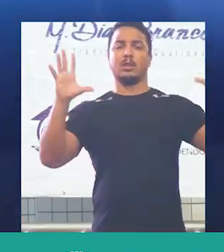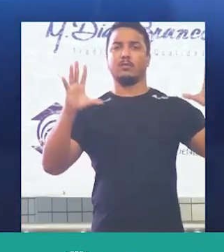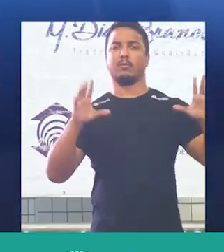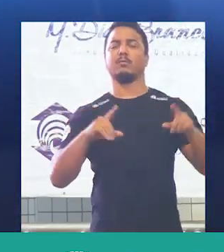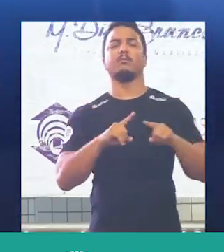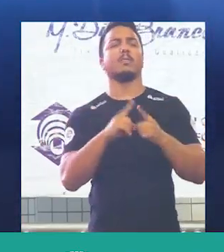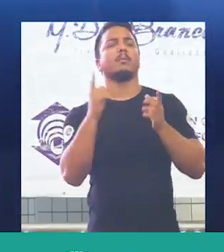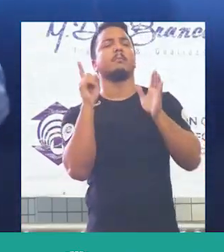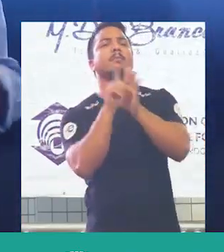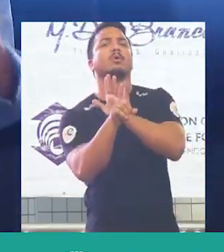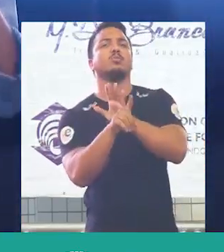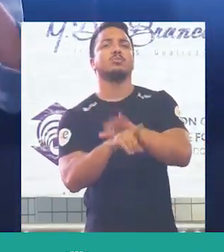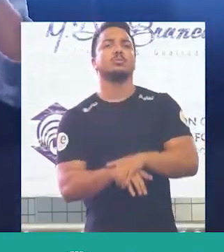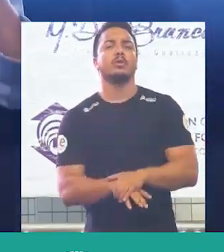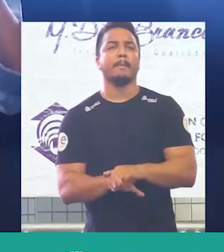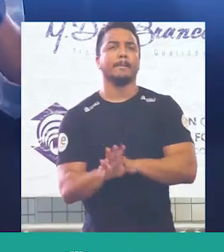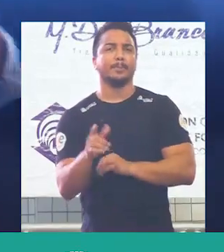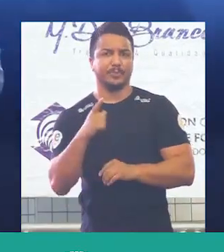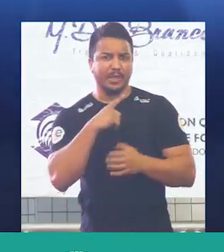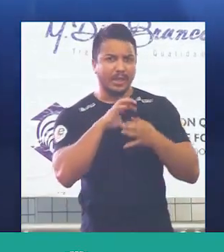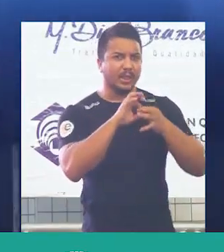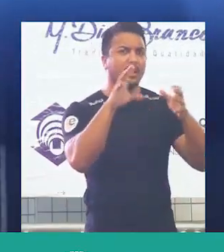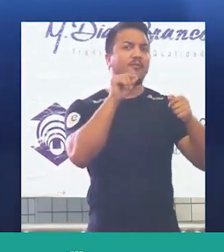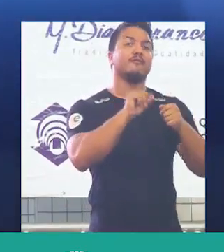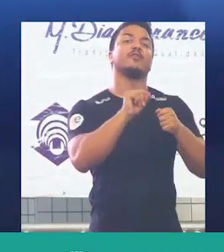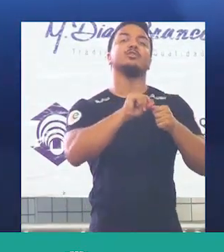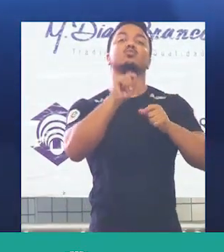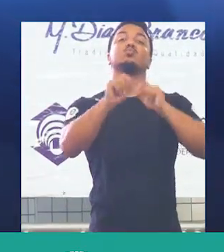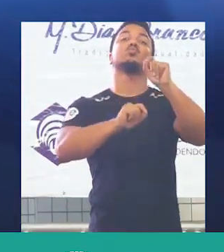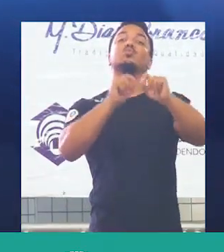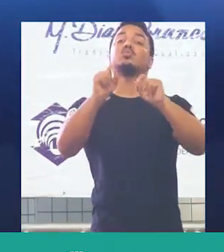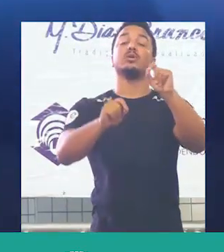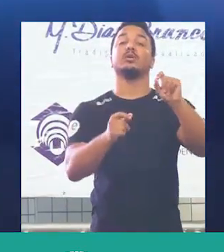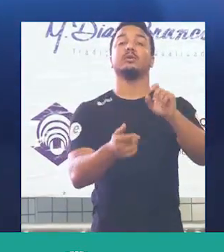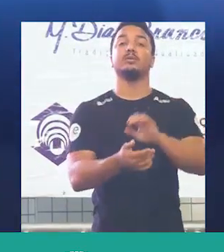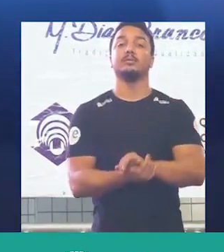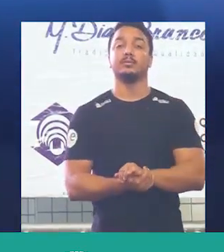uma pergunta: ele era livre para fazer o que da vida?